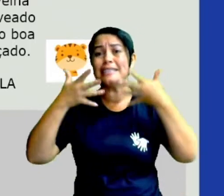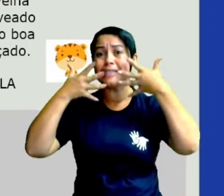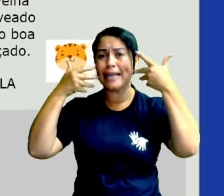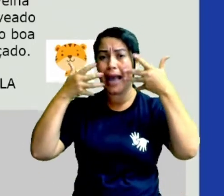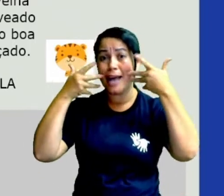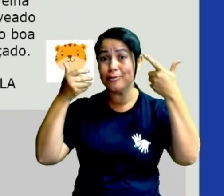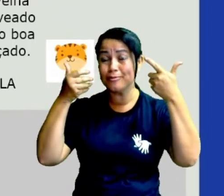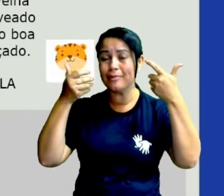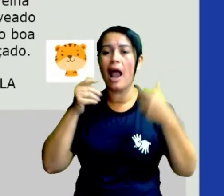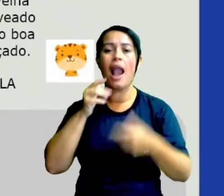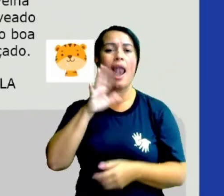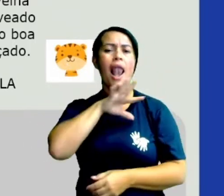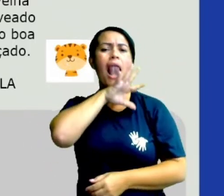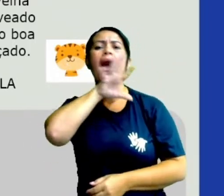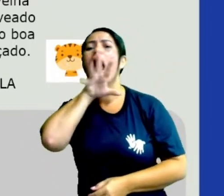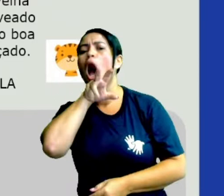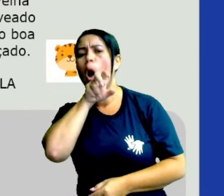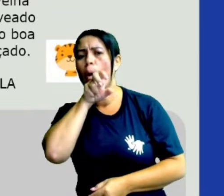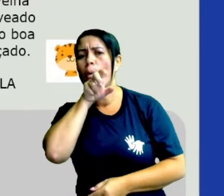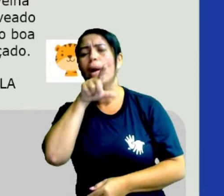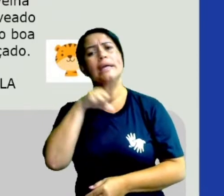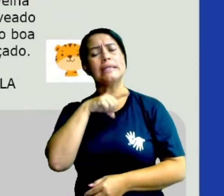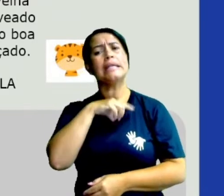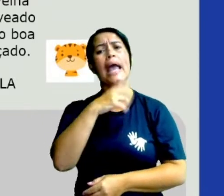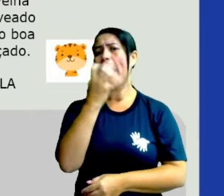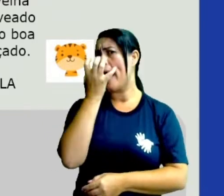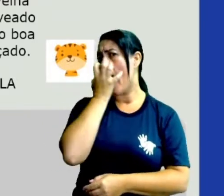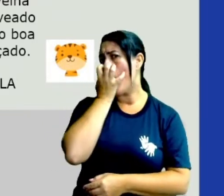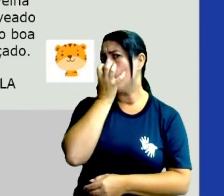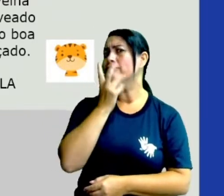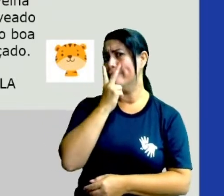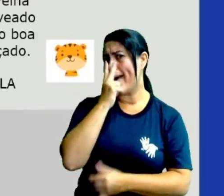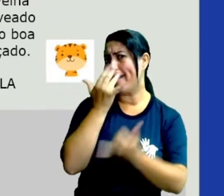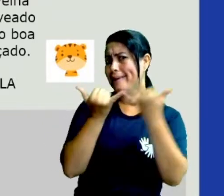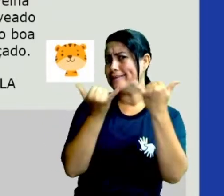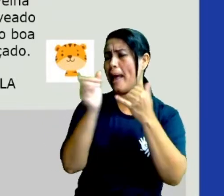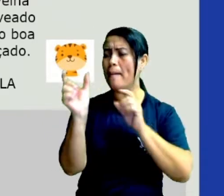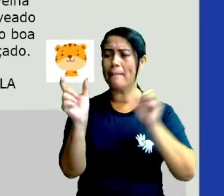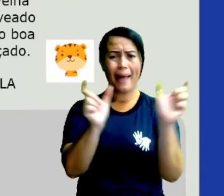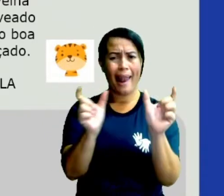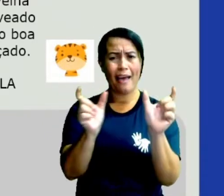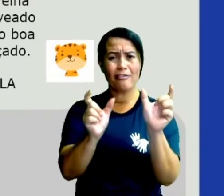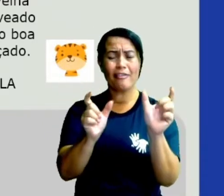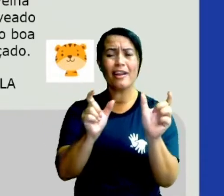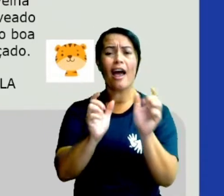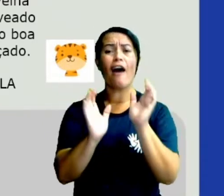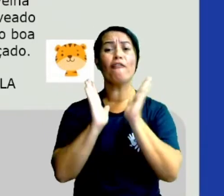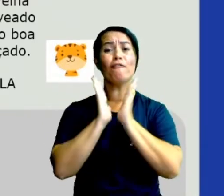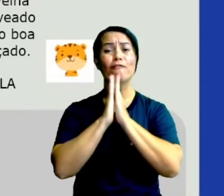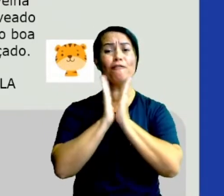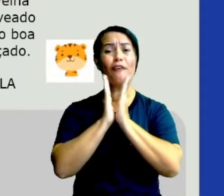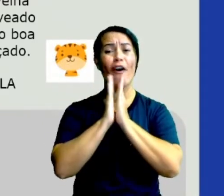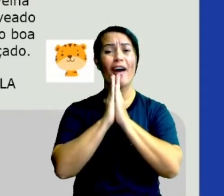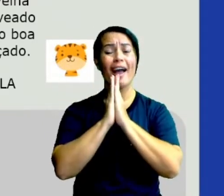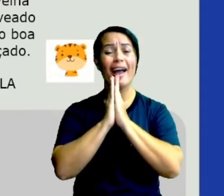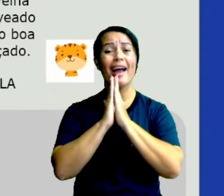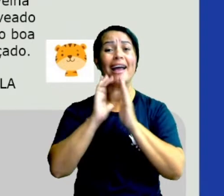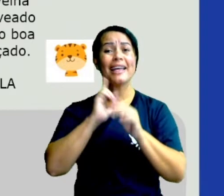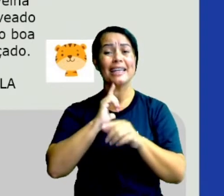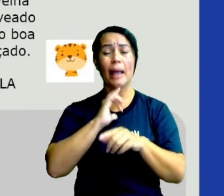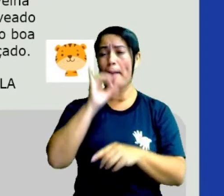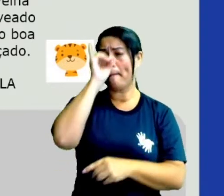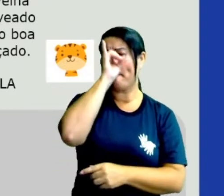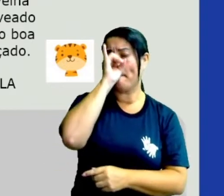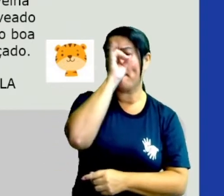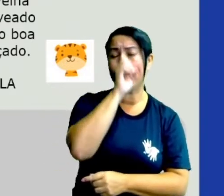Leão que rima com cão e é foca que rima